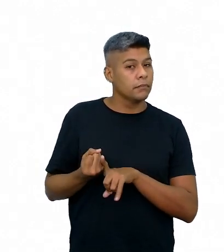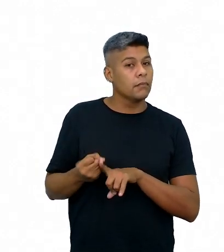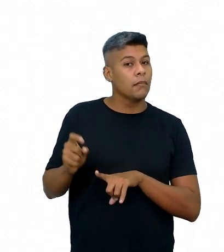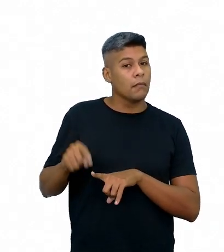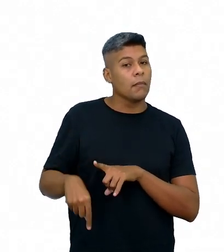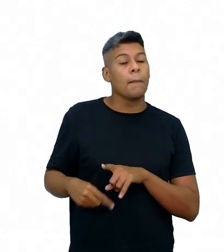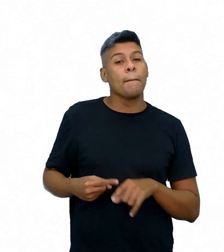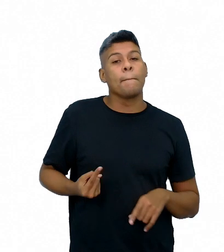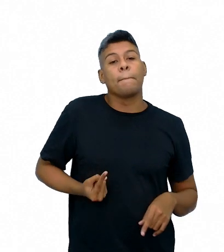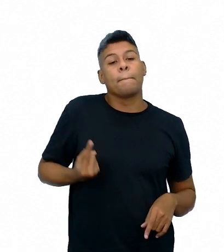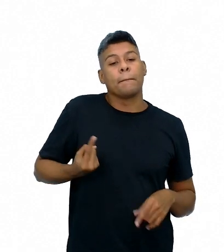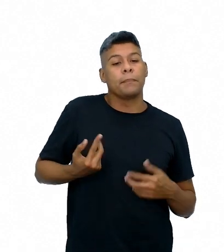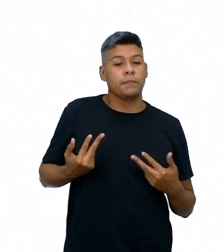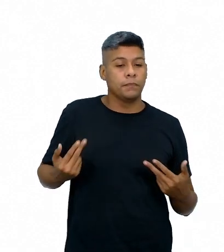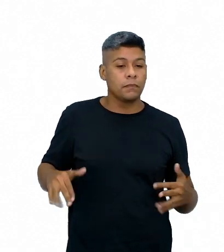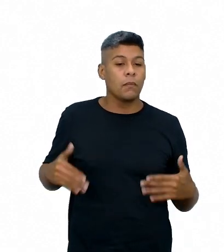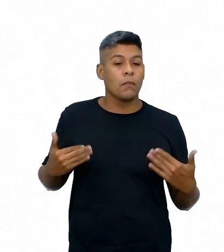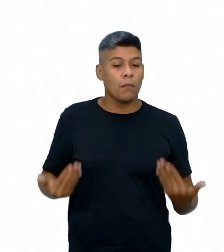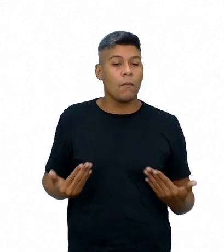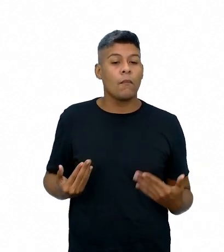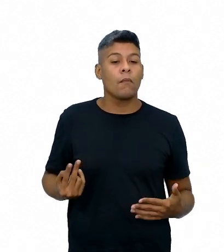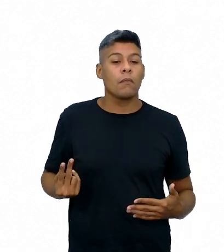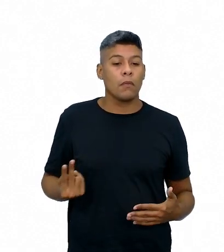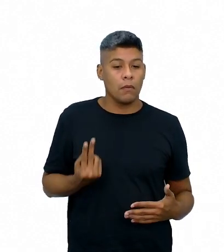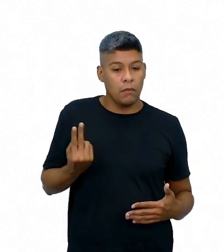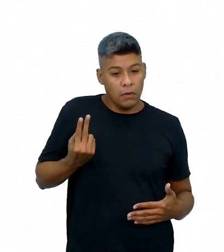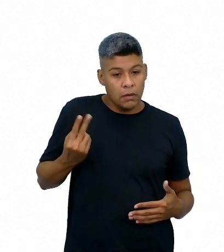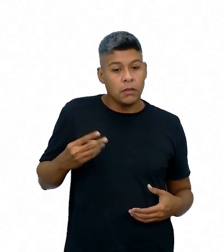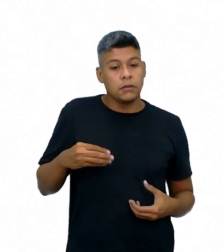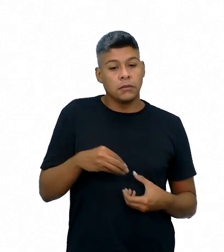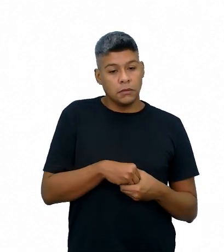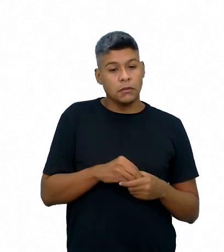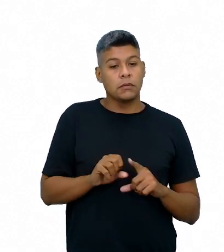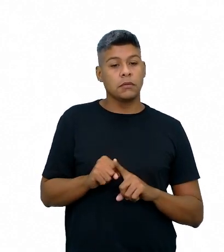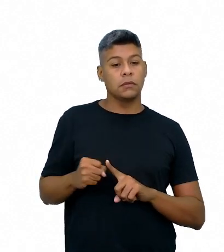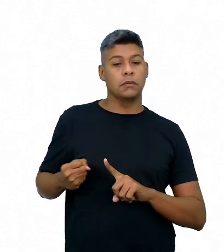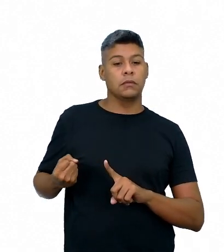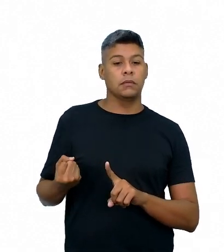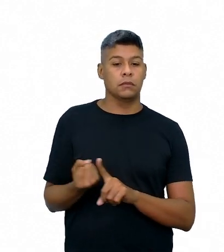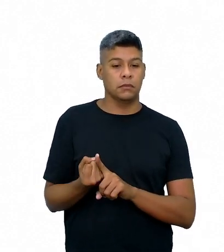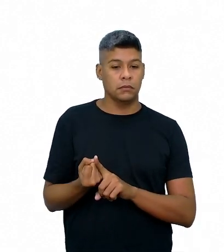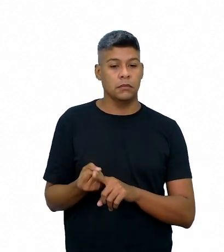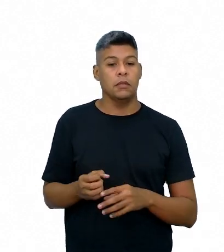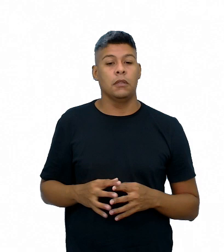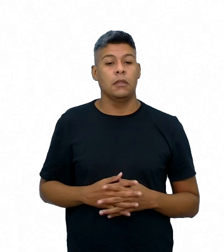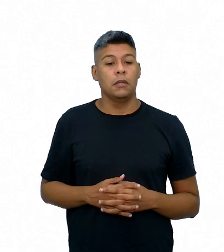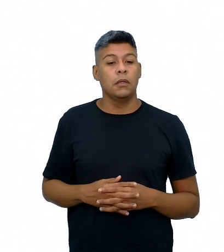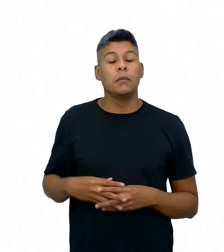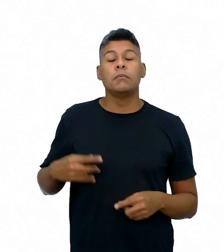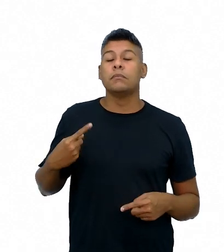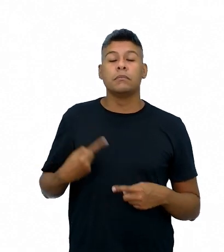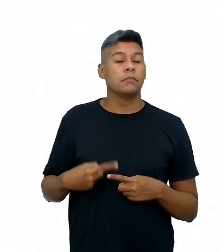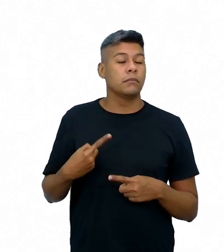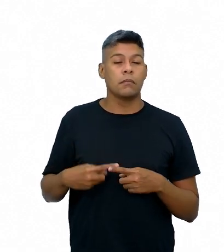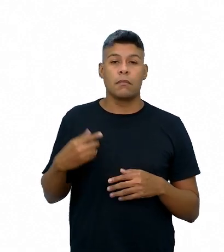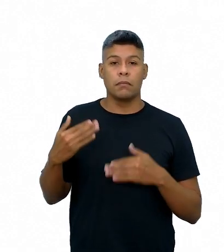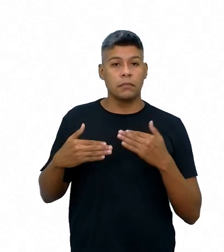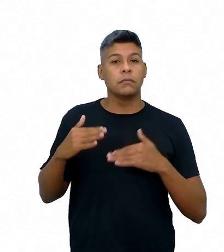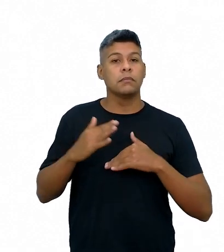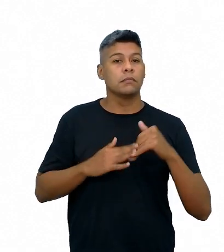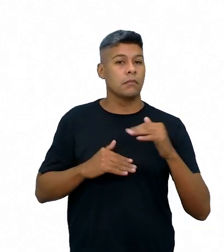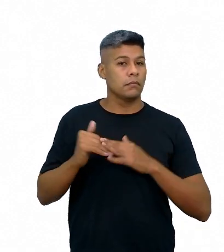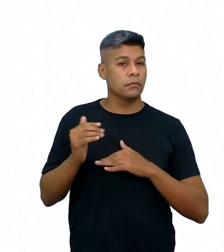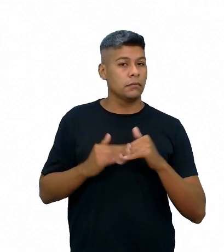item, né? Qual é o valor da linguagem dentro da sociedade? Por que desenvolver